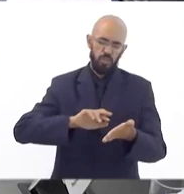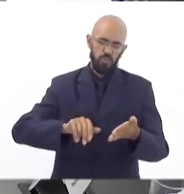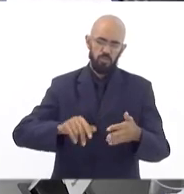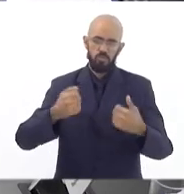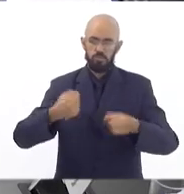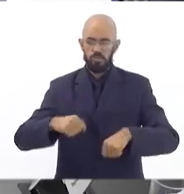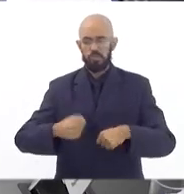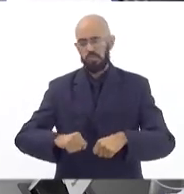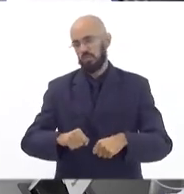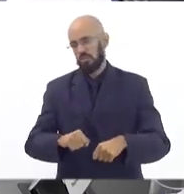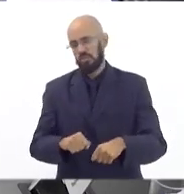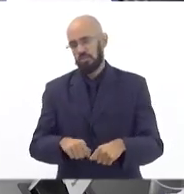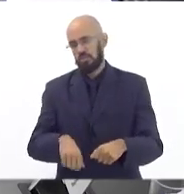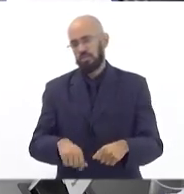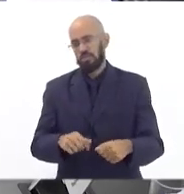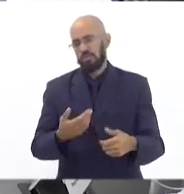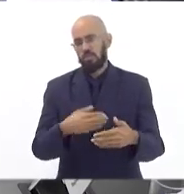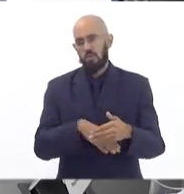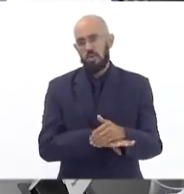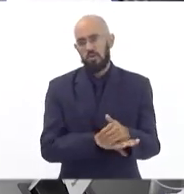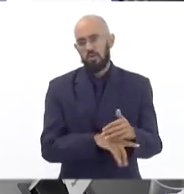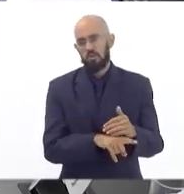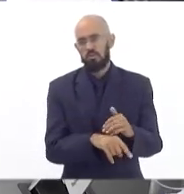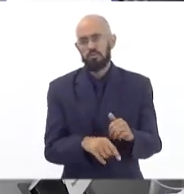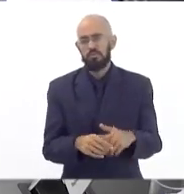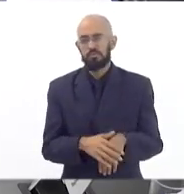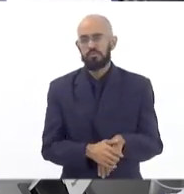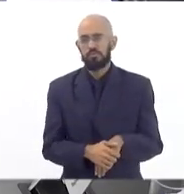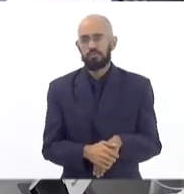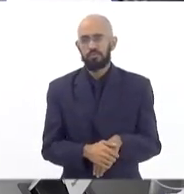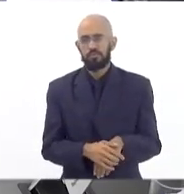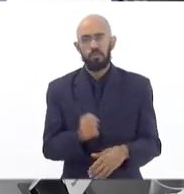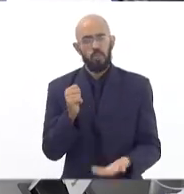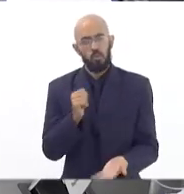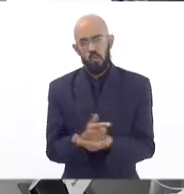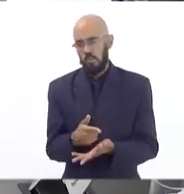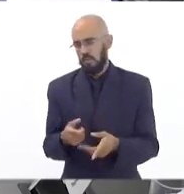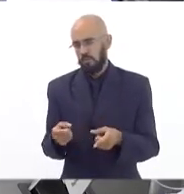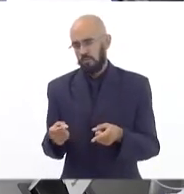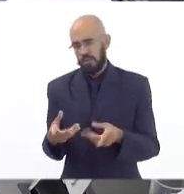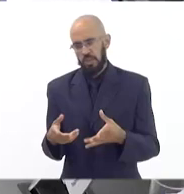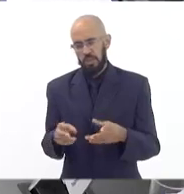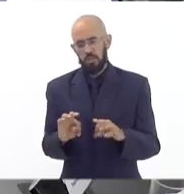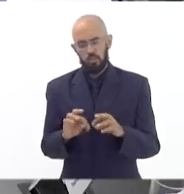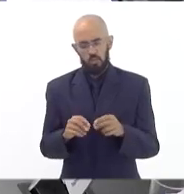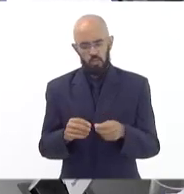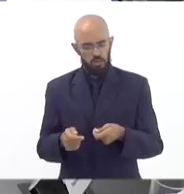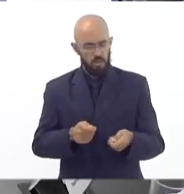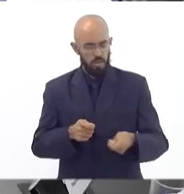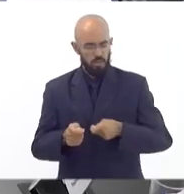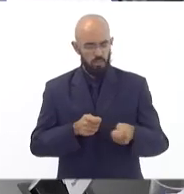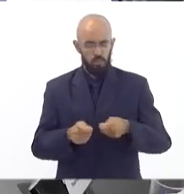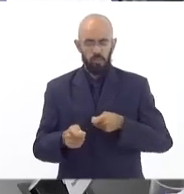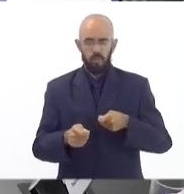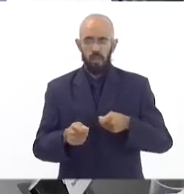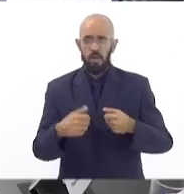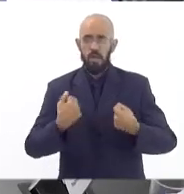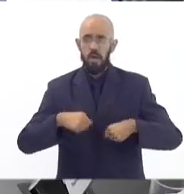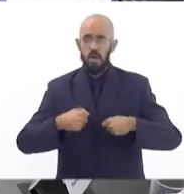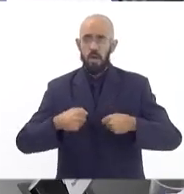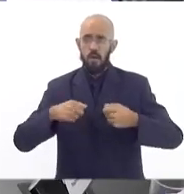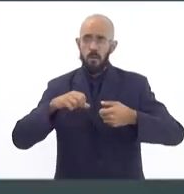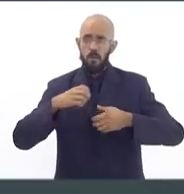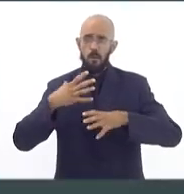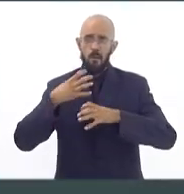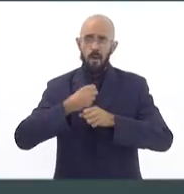devem ter da compra e venda toda essa negociação ela vai precisar ser escriturada